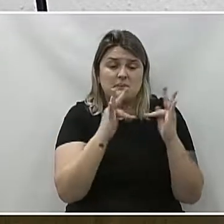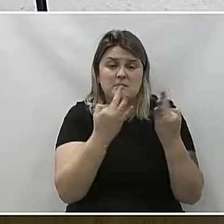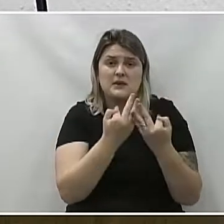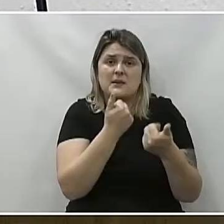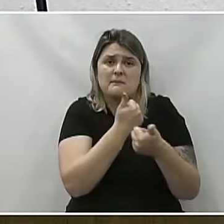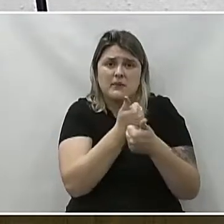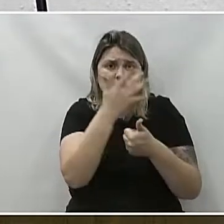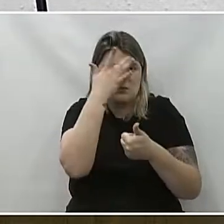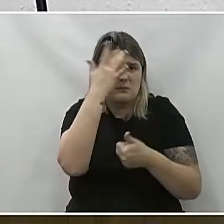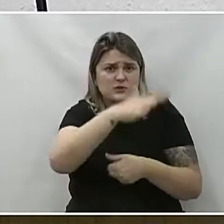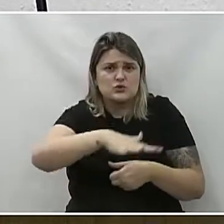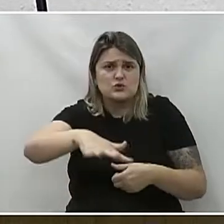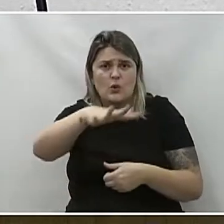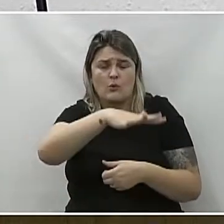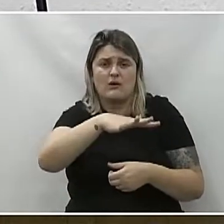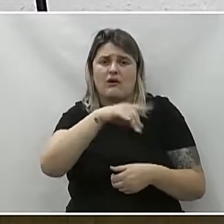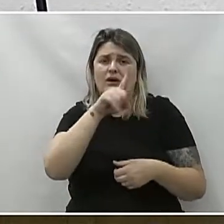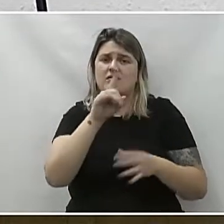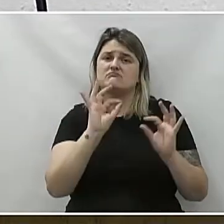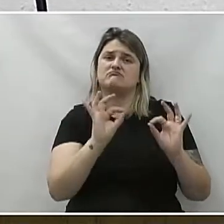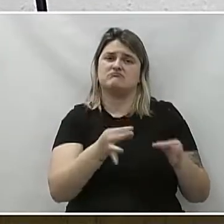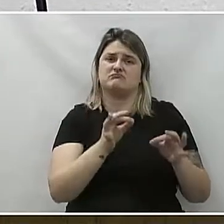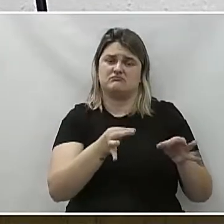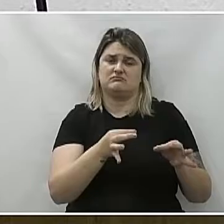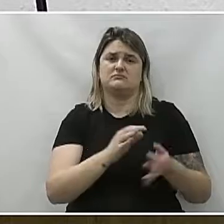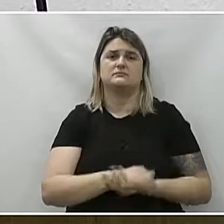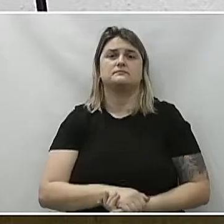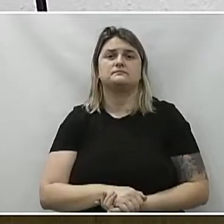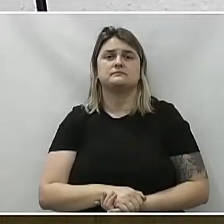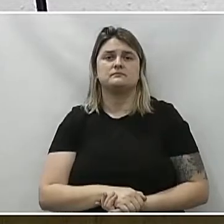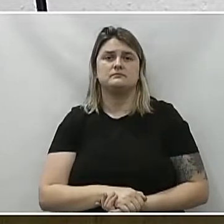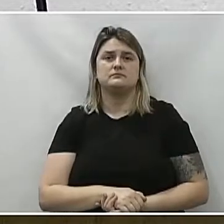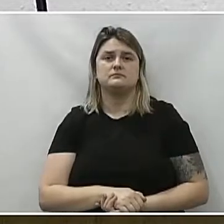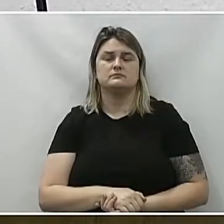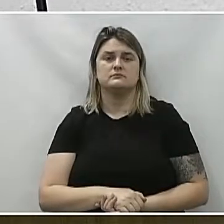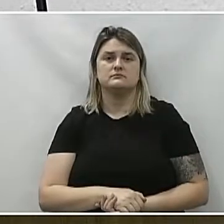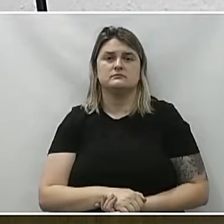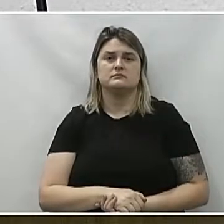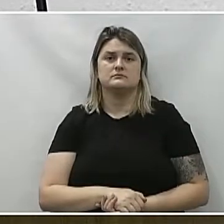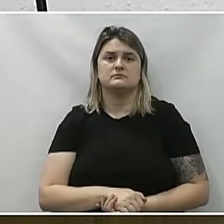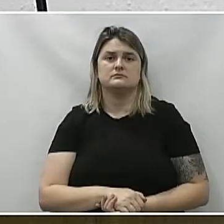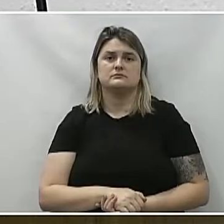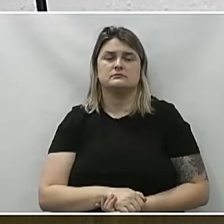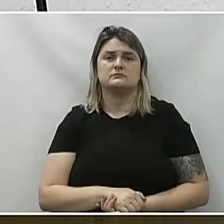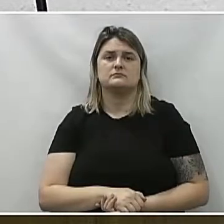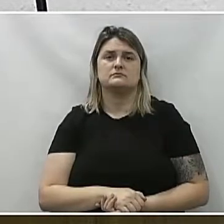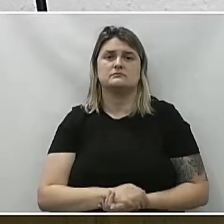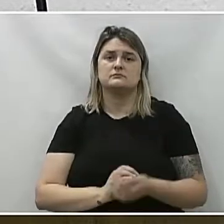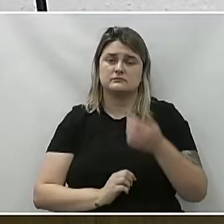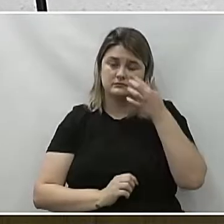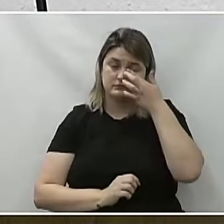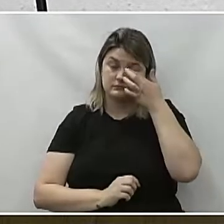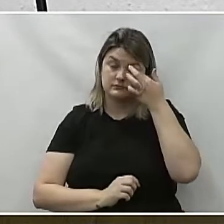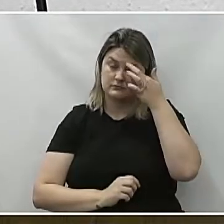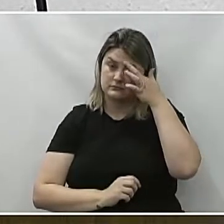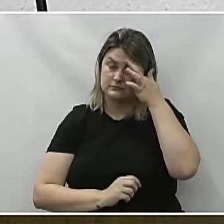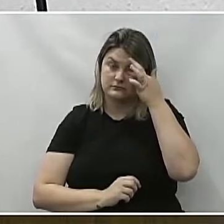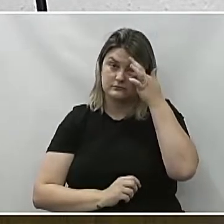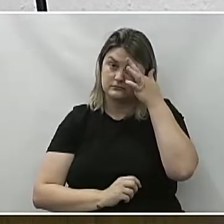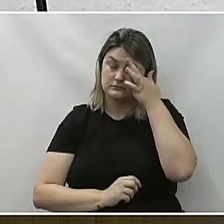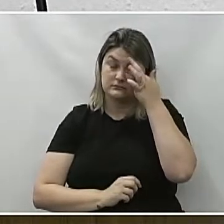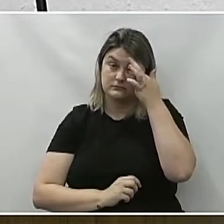Seria o ideal, né? Falando em coisas ideais, né? Só para mim não me perder